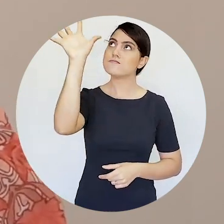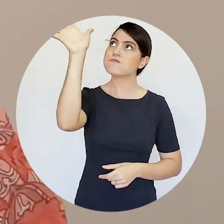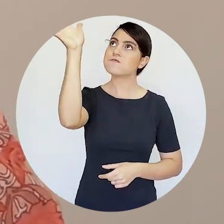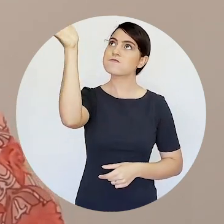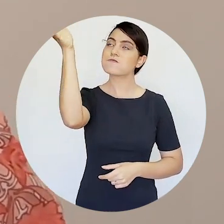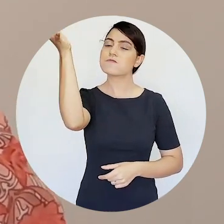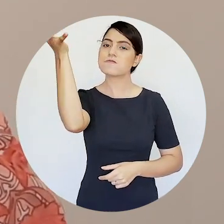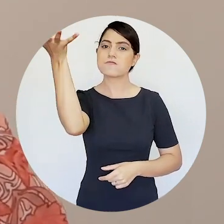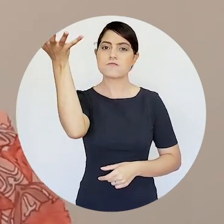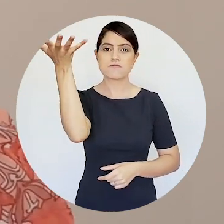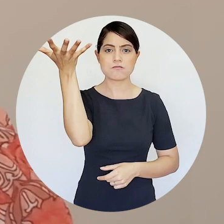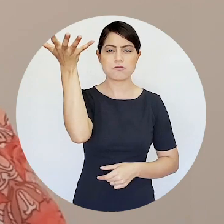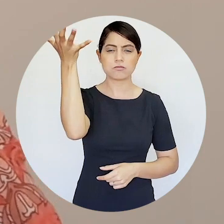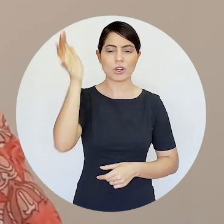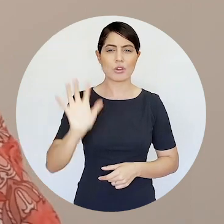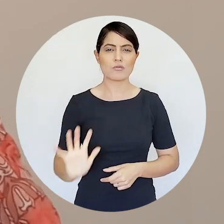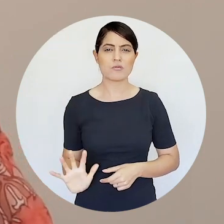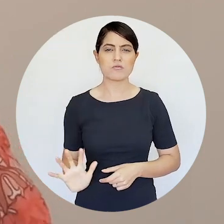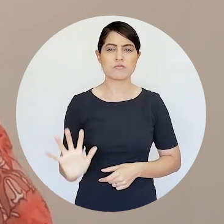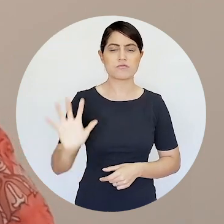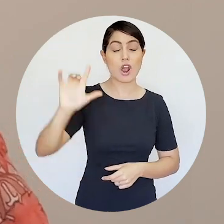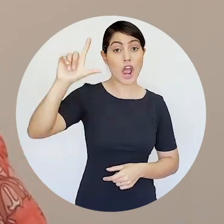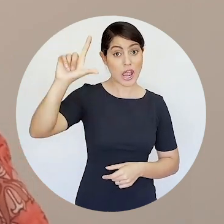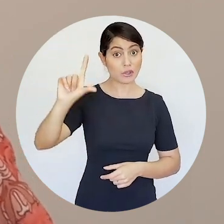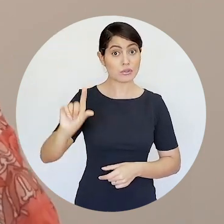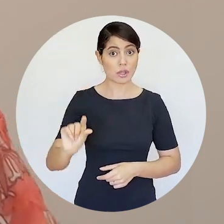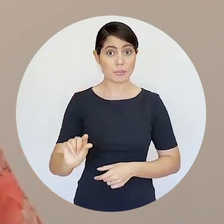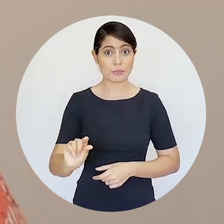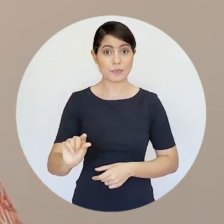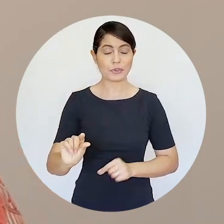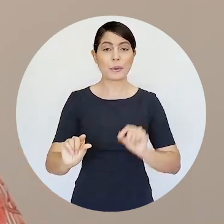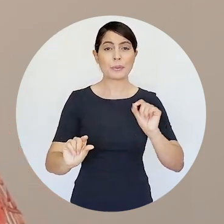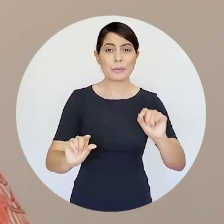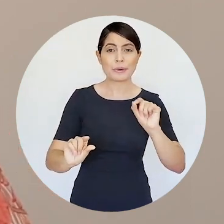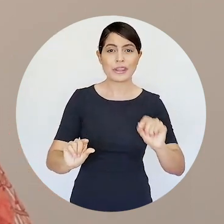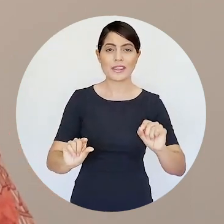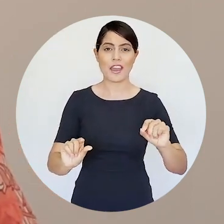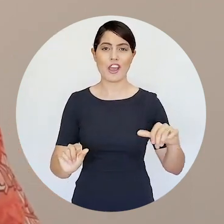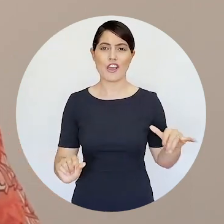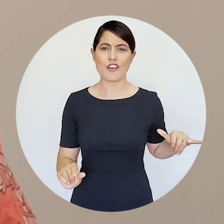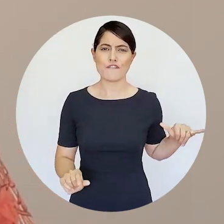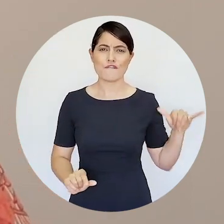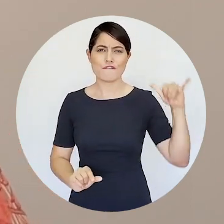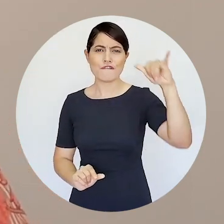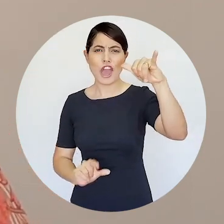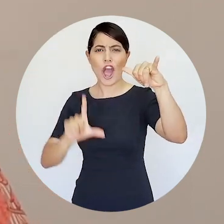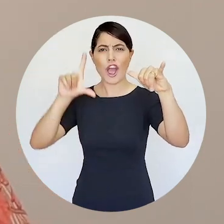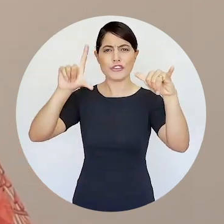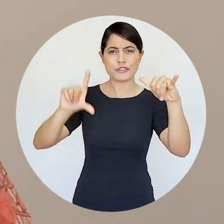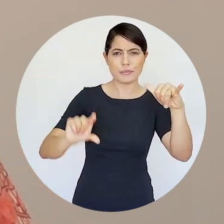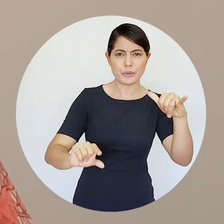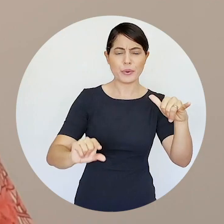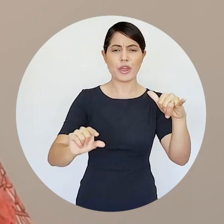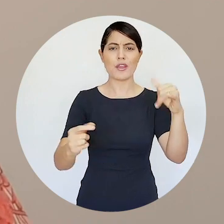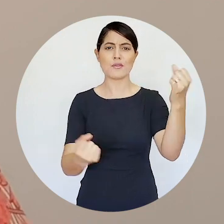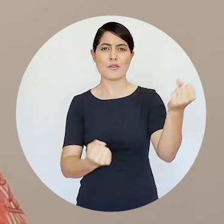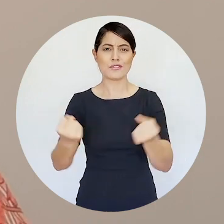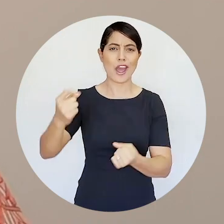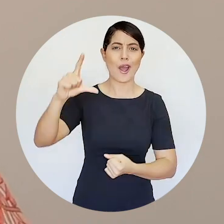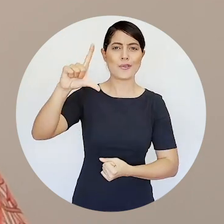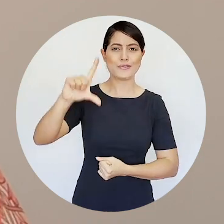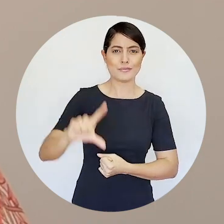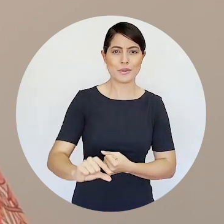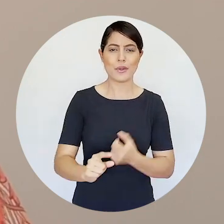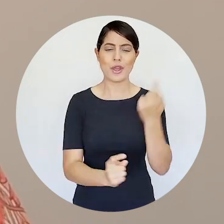causadores do efeito estufa, que, considerando a redução das viagens, a redução dos deslocamentos, a paralisação